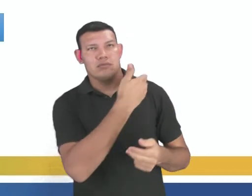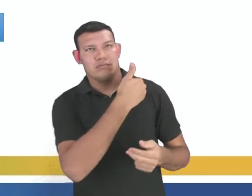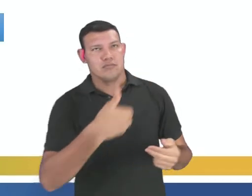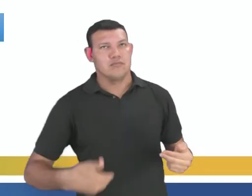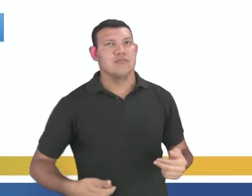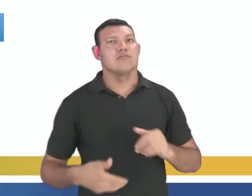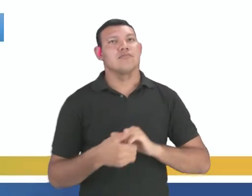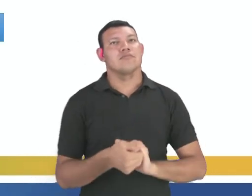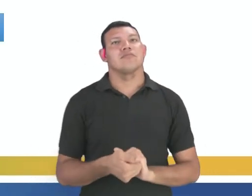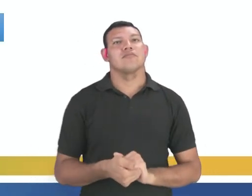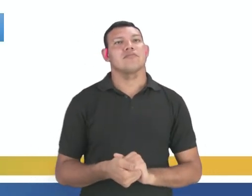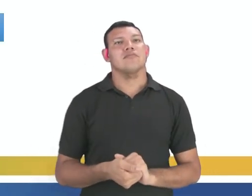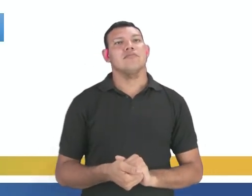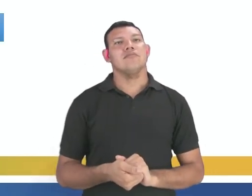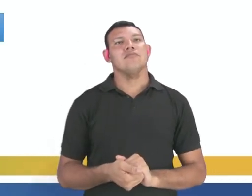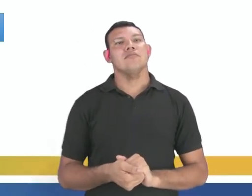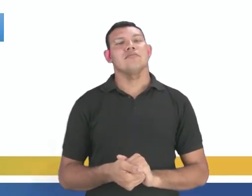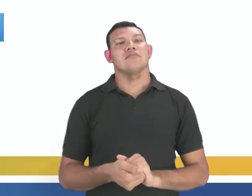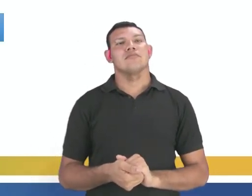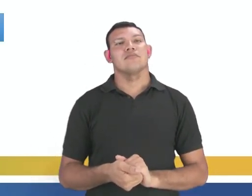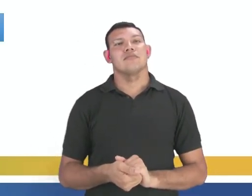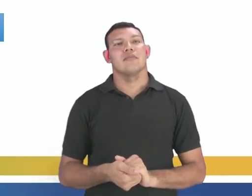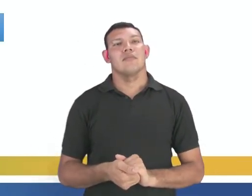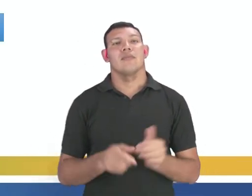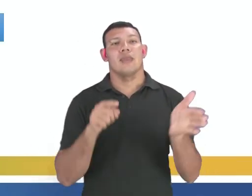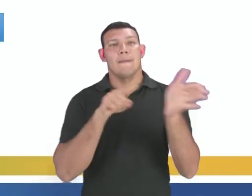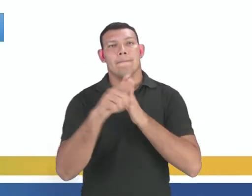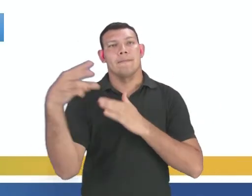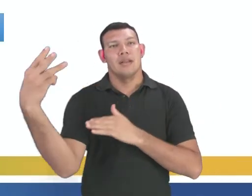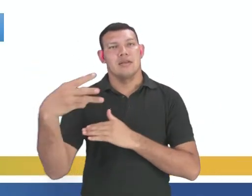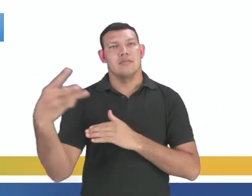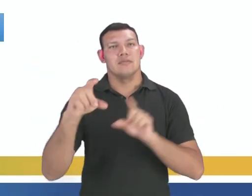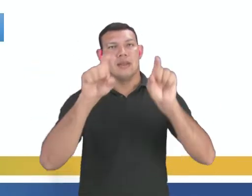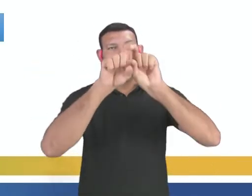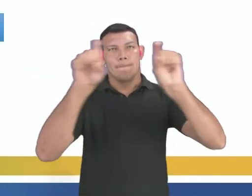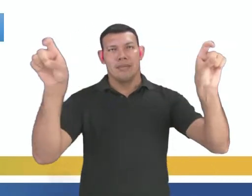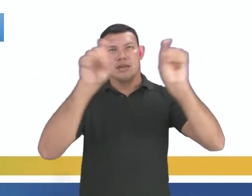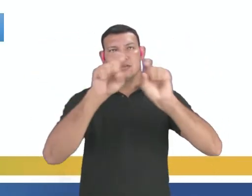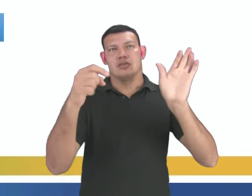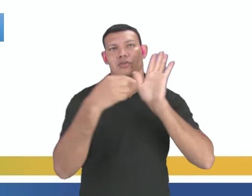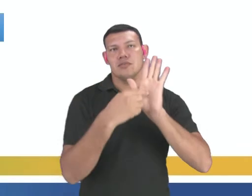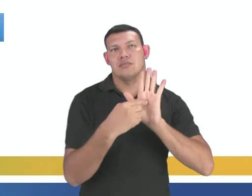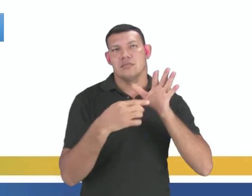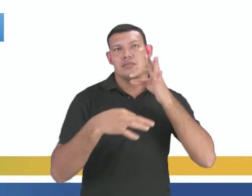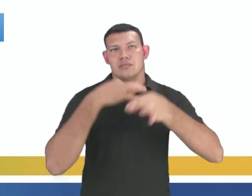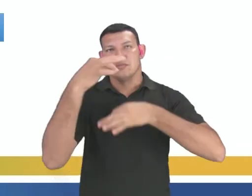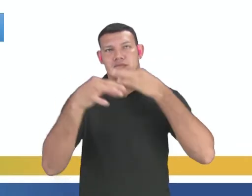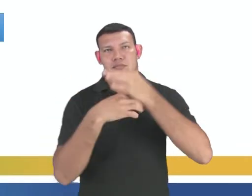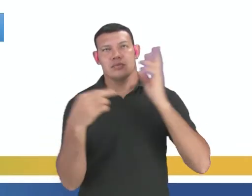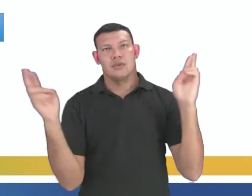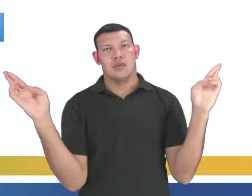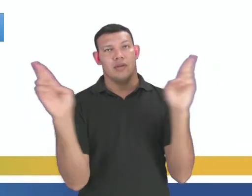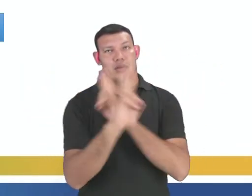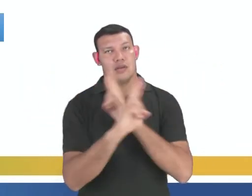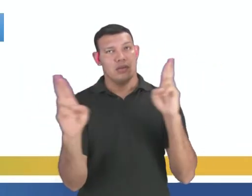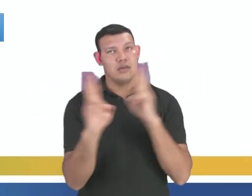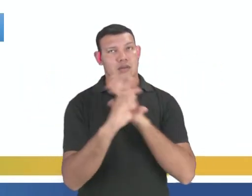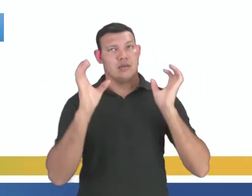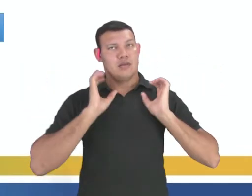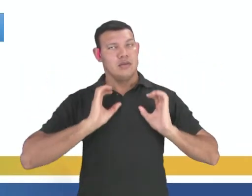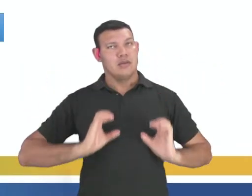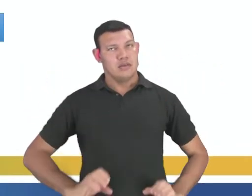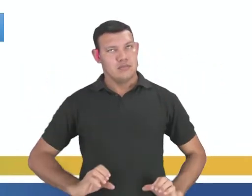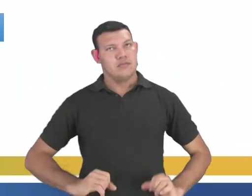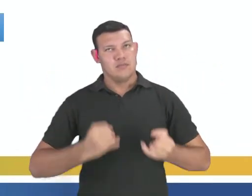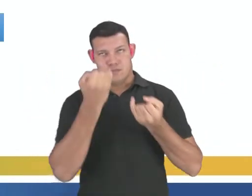seguinte pergunta. O trecho que indica uma opinião em relação à cidadania. Qual é a parte do texto que a gente tem a